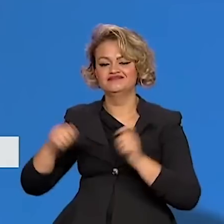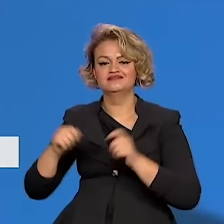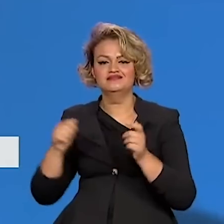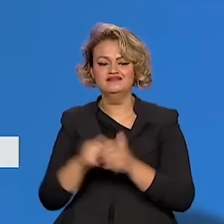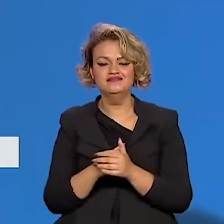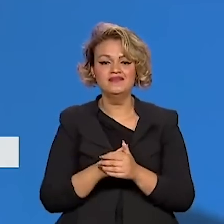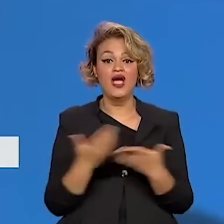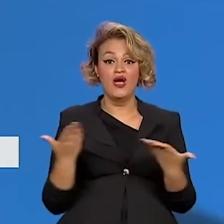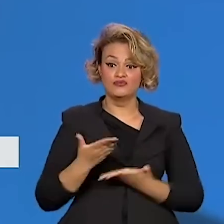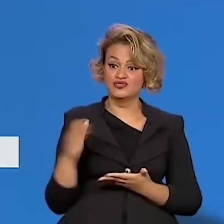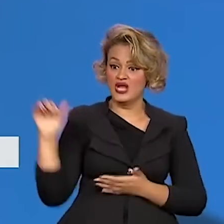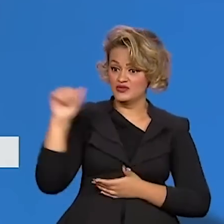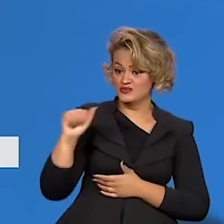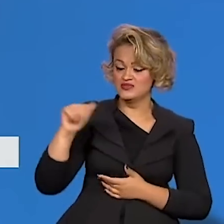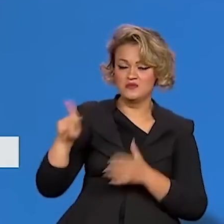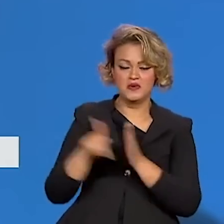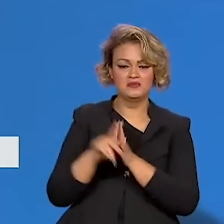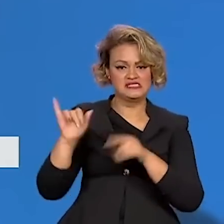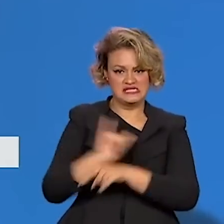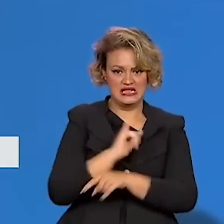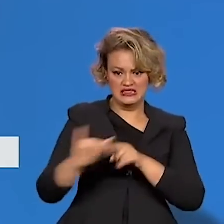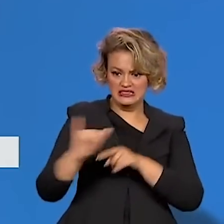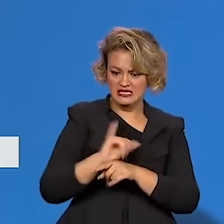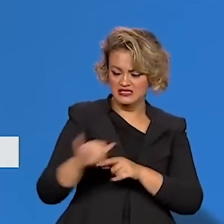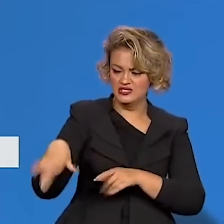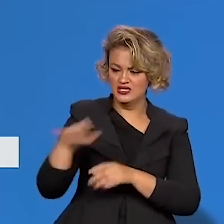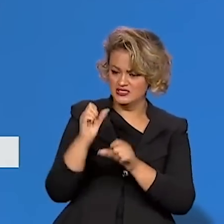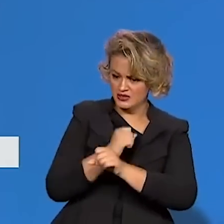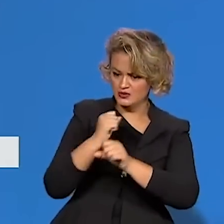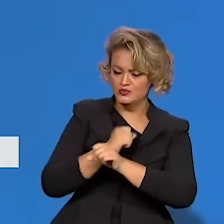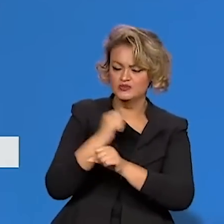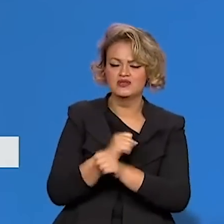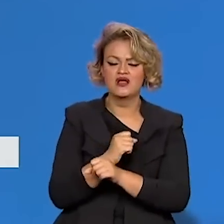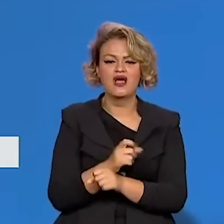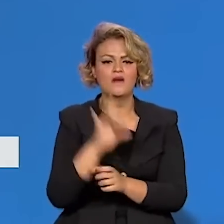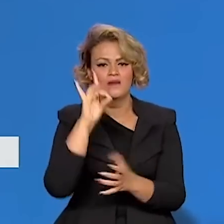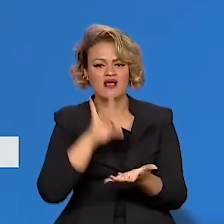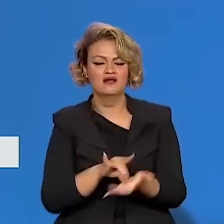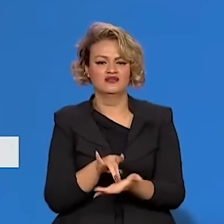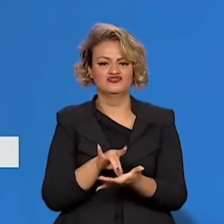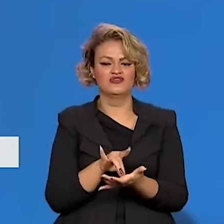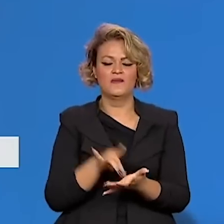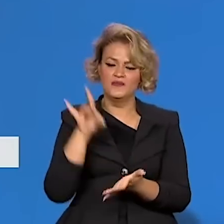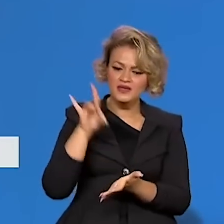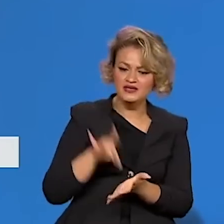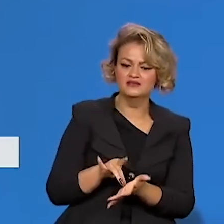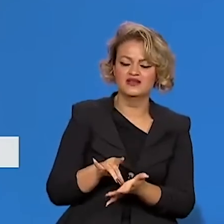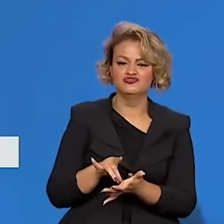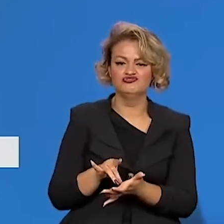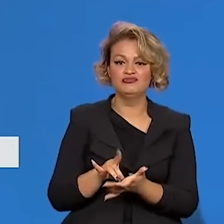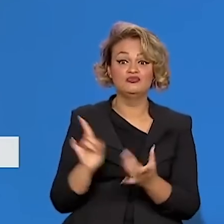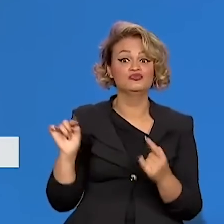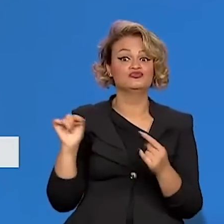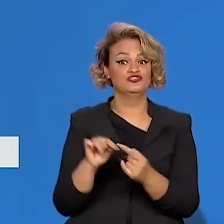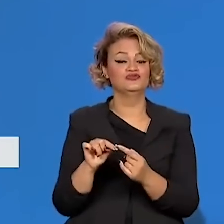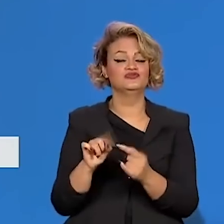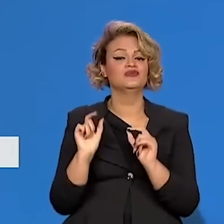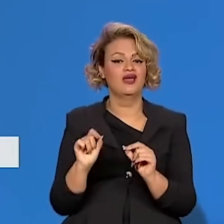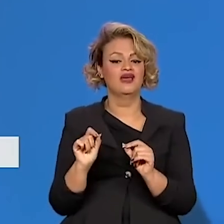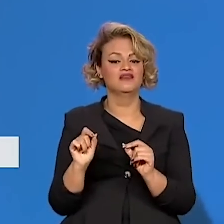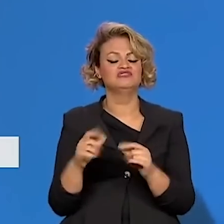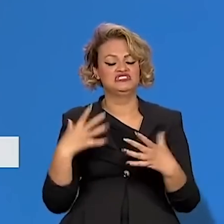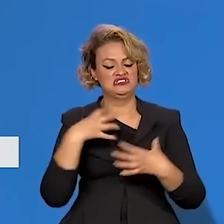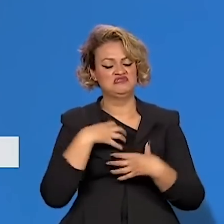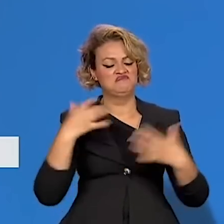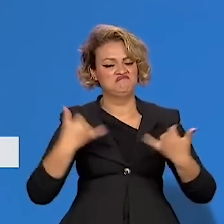nossa Associação estratégica na Indústria Aeronáutica é uma realidade e motivo de grande